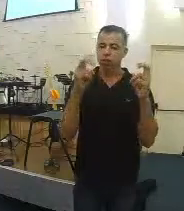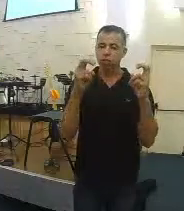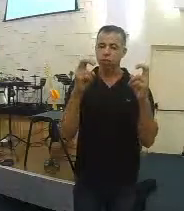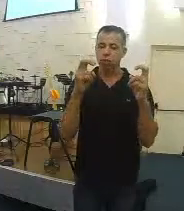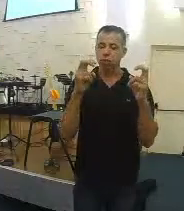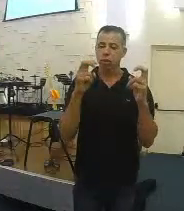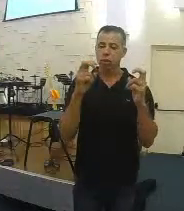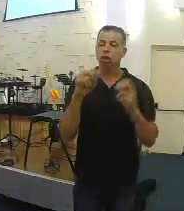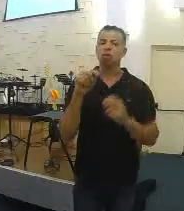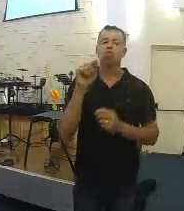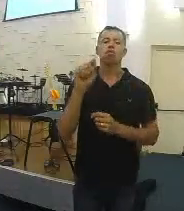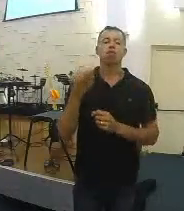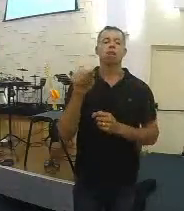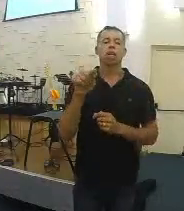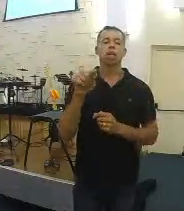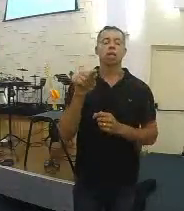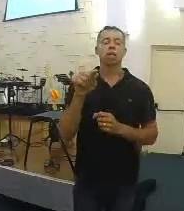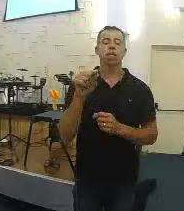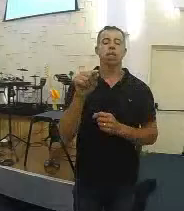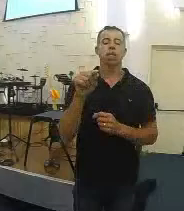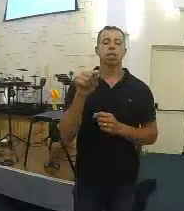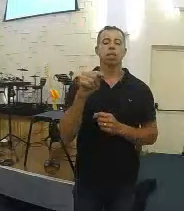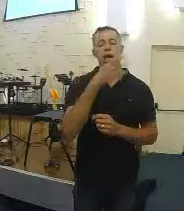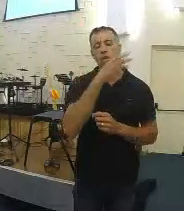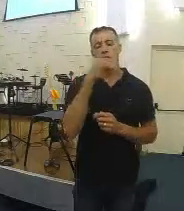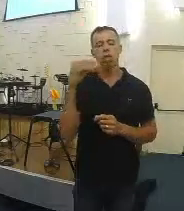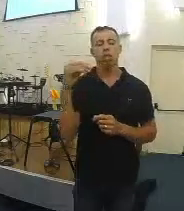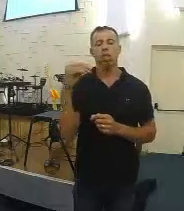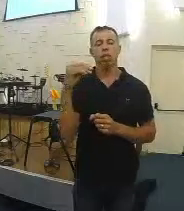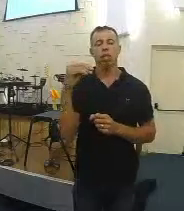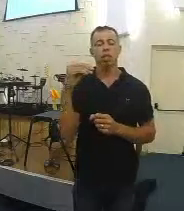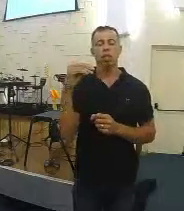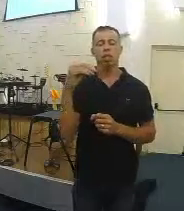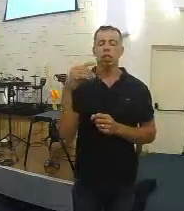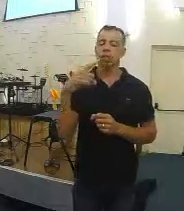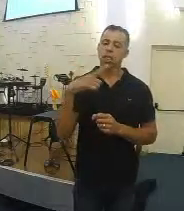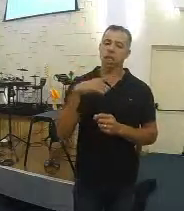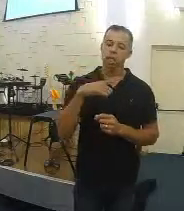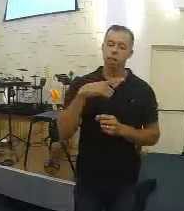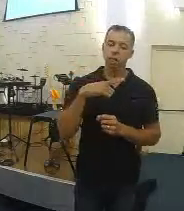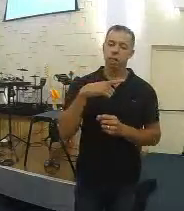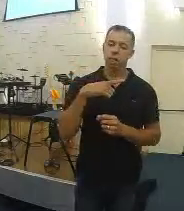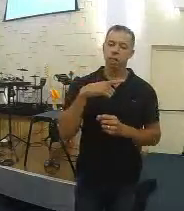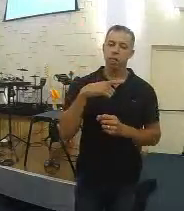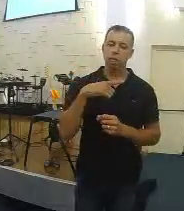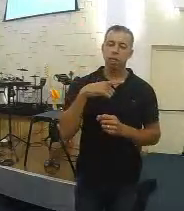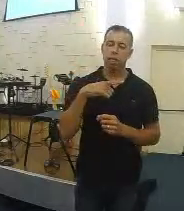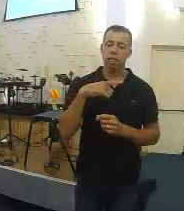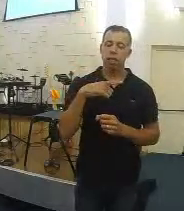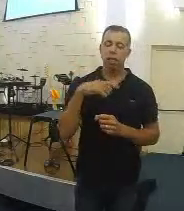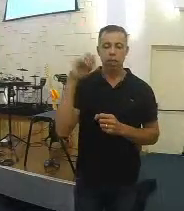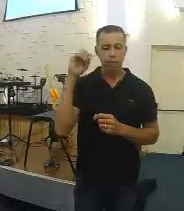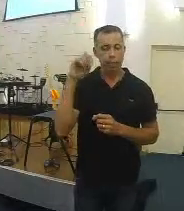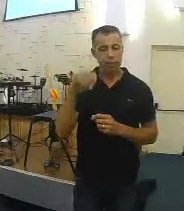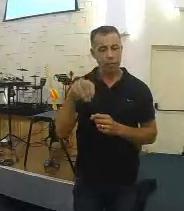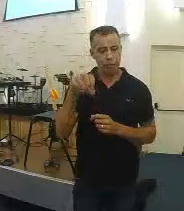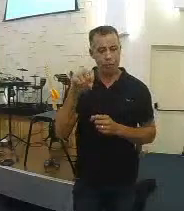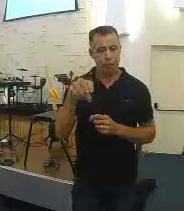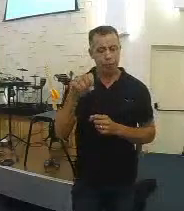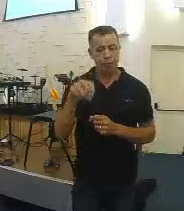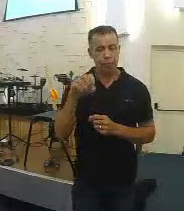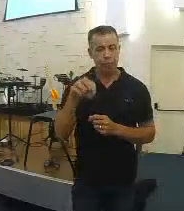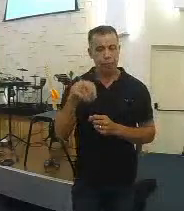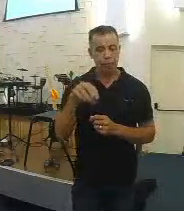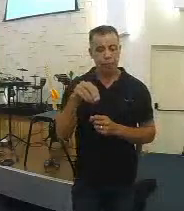está indo? Você é adolescente que tem sido tratado nesse tempo como uma